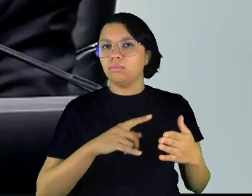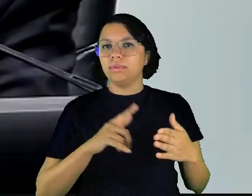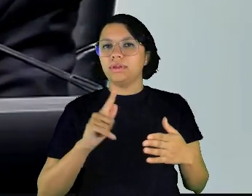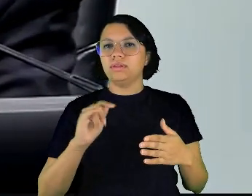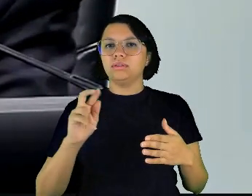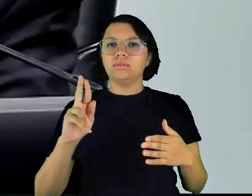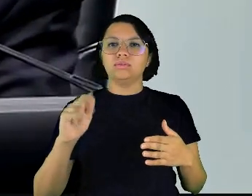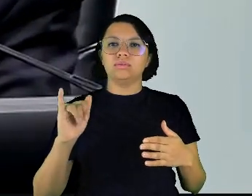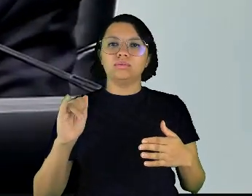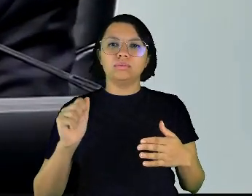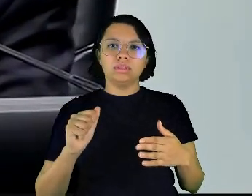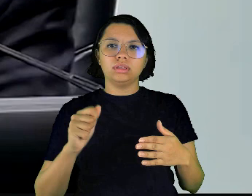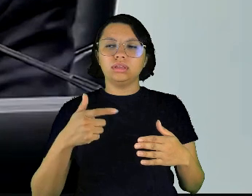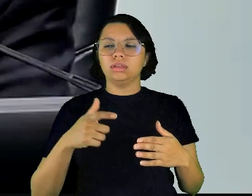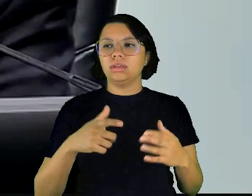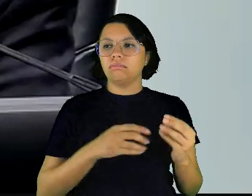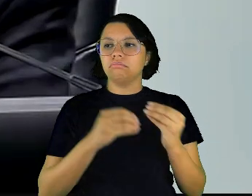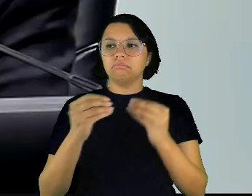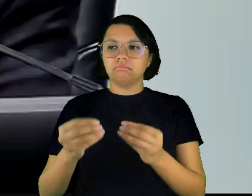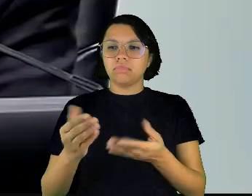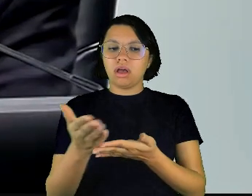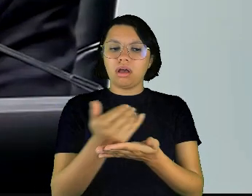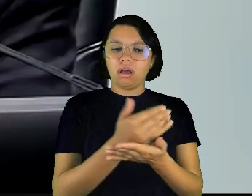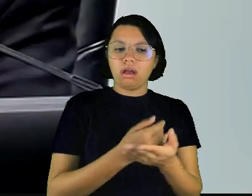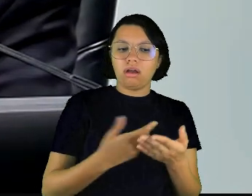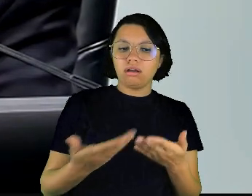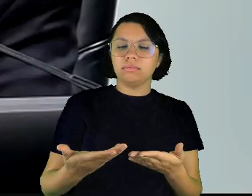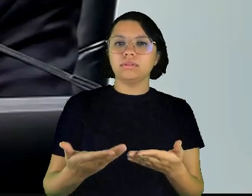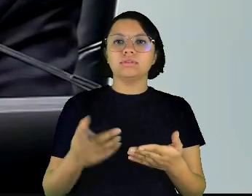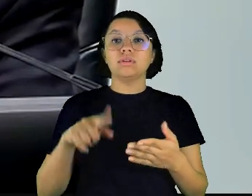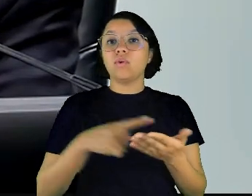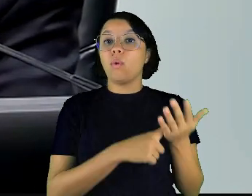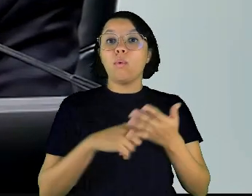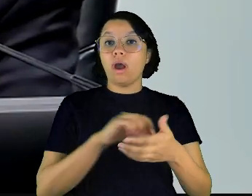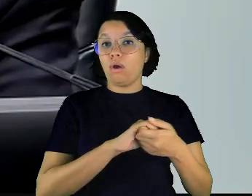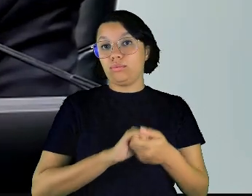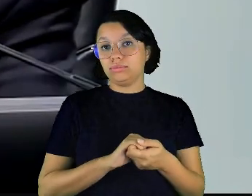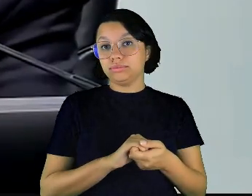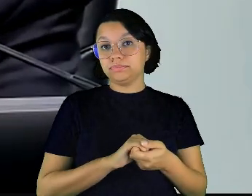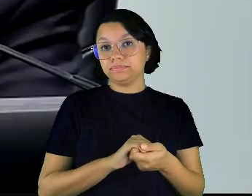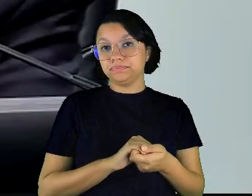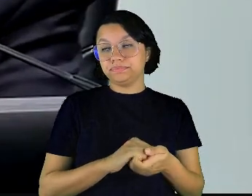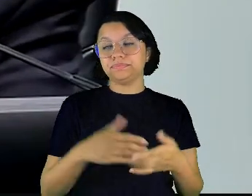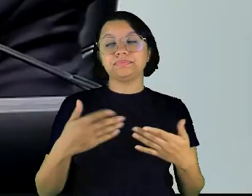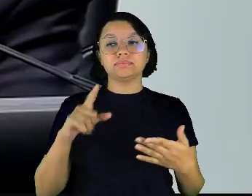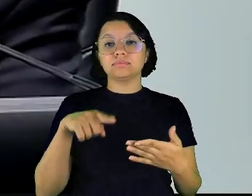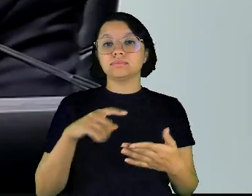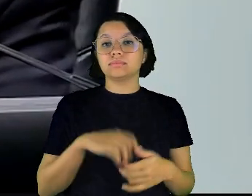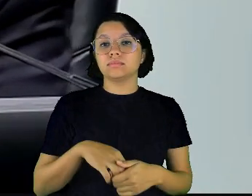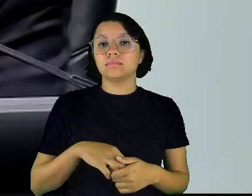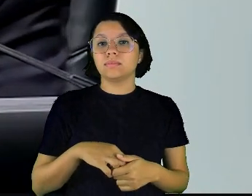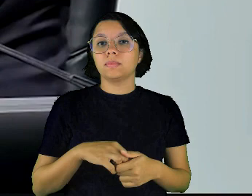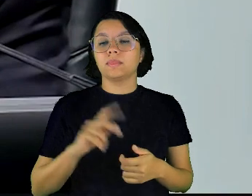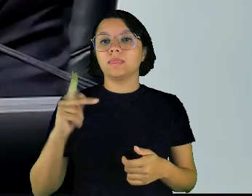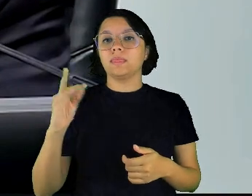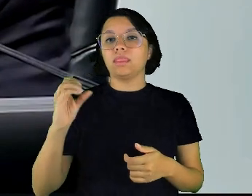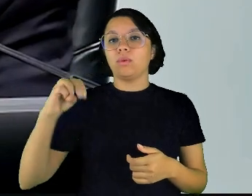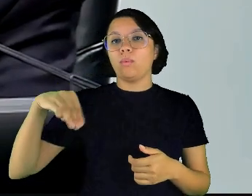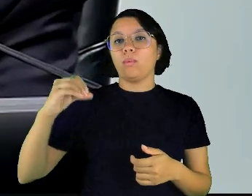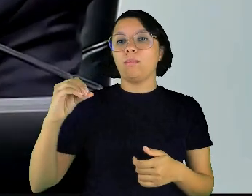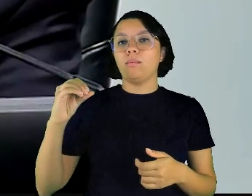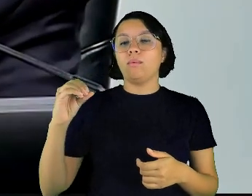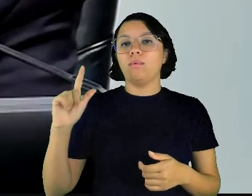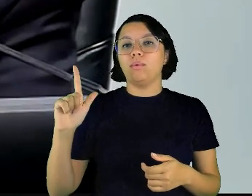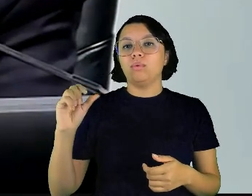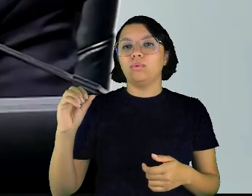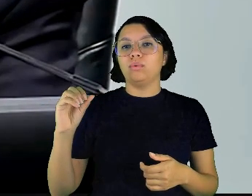lá também fala sobre os recolhimentos, e foi um acordo, né? Então, foi uma homologatória de acordo. Então,